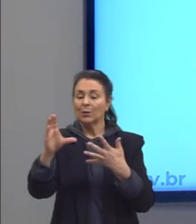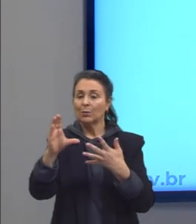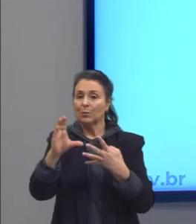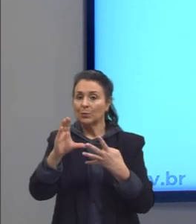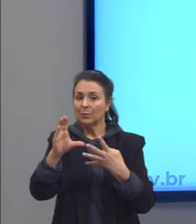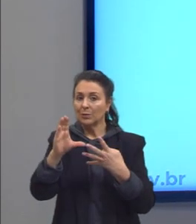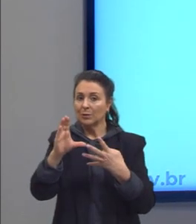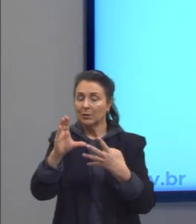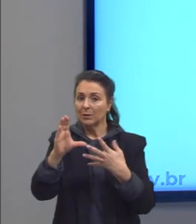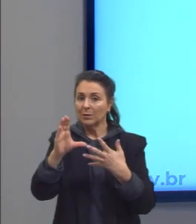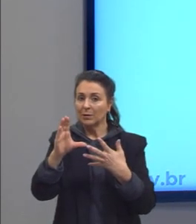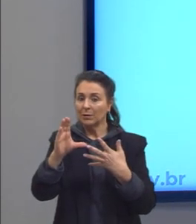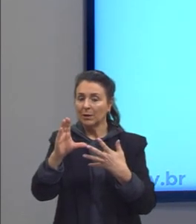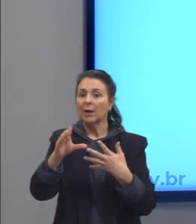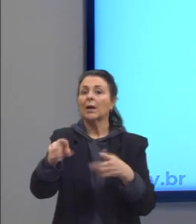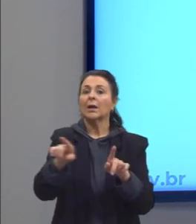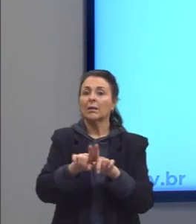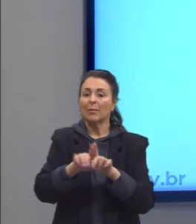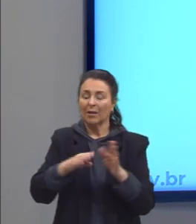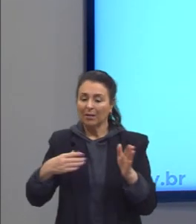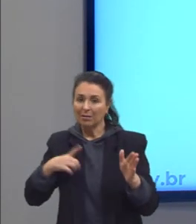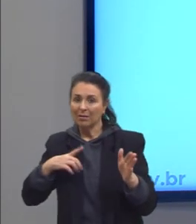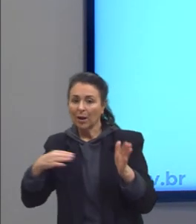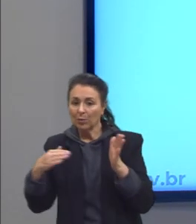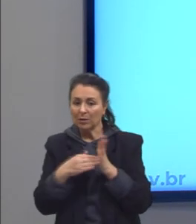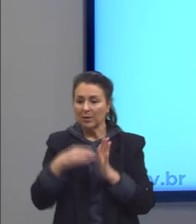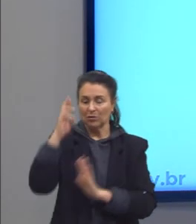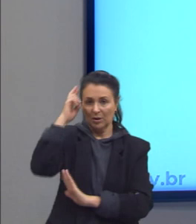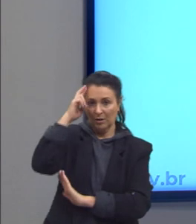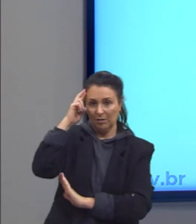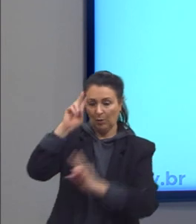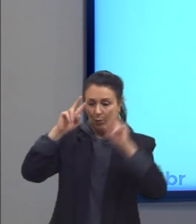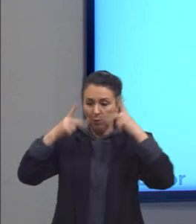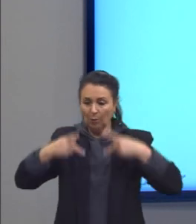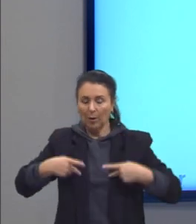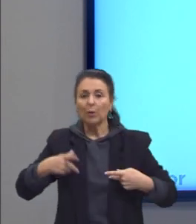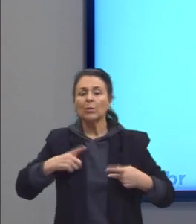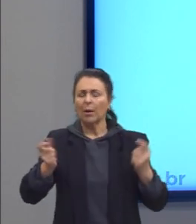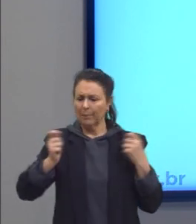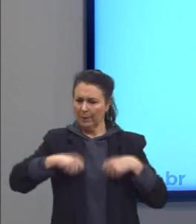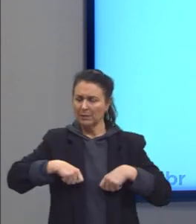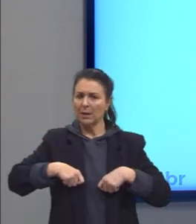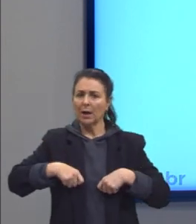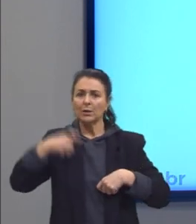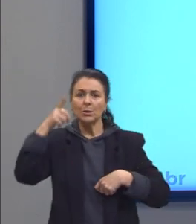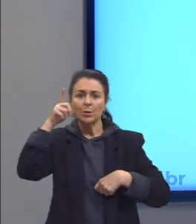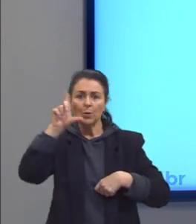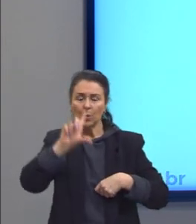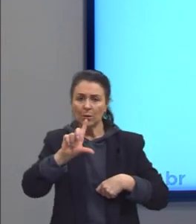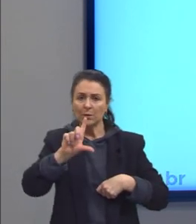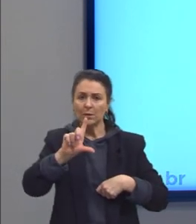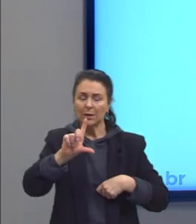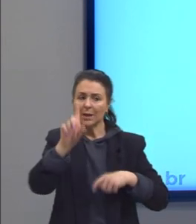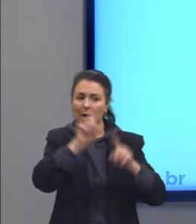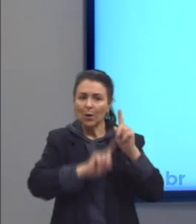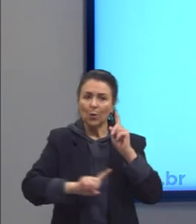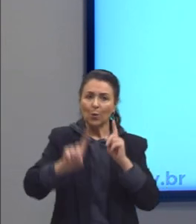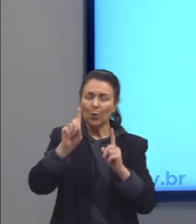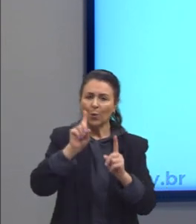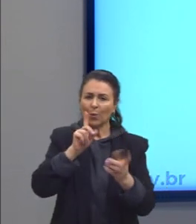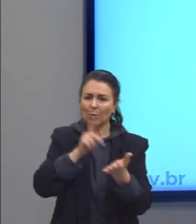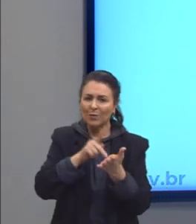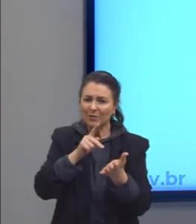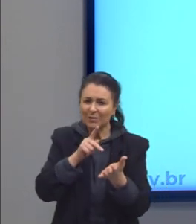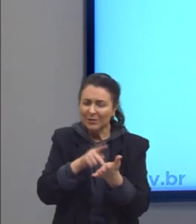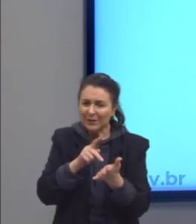correta né mesmo limitada a razão humana é capaz de alcançar certas verdades para os seus